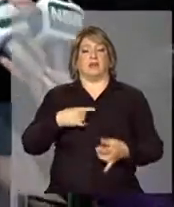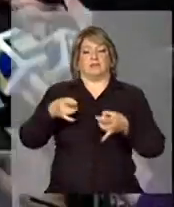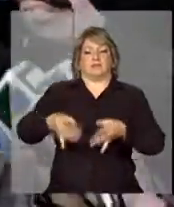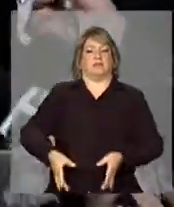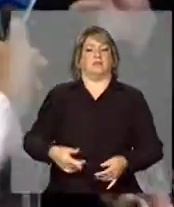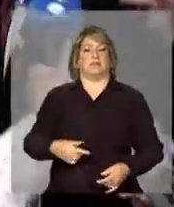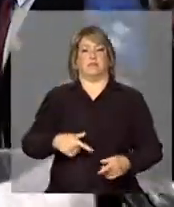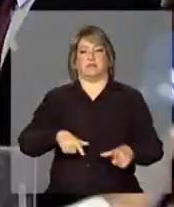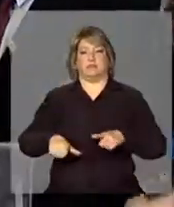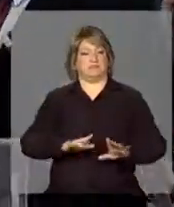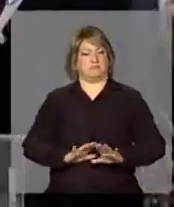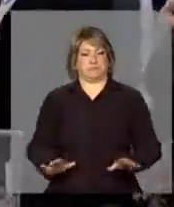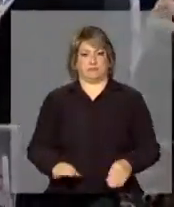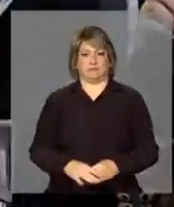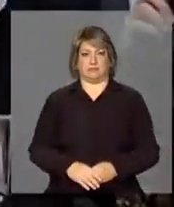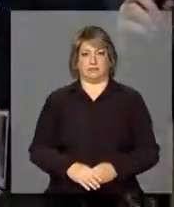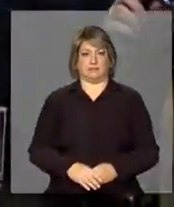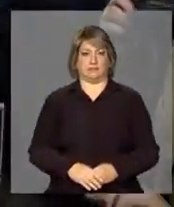Obrigado. Obrigada, presidente.